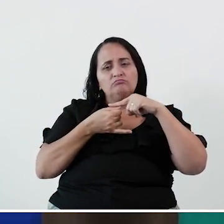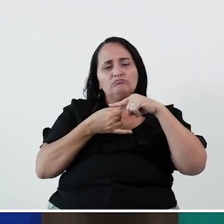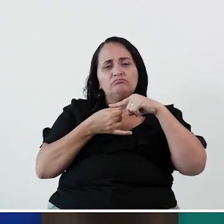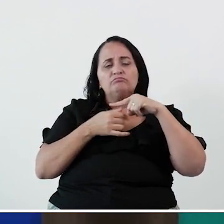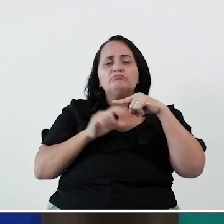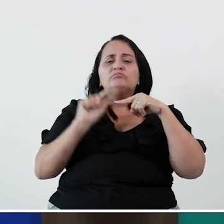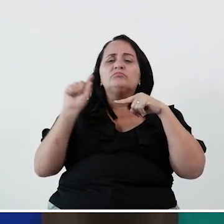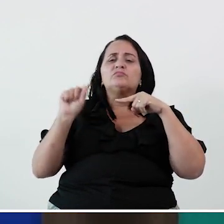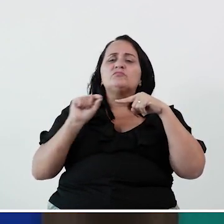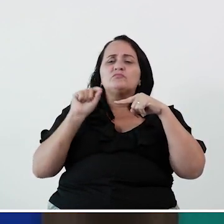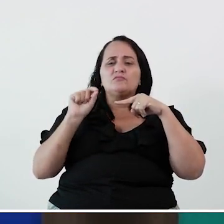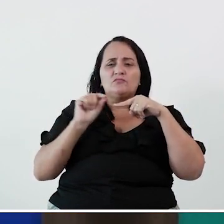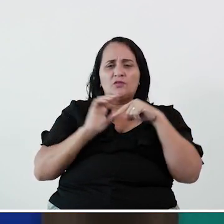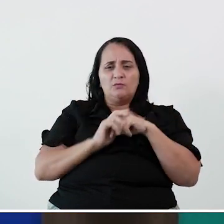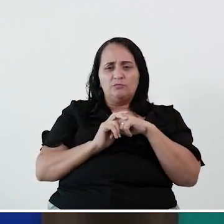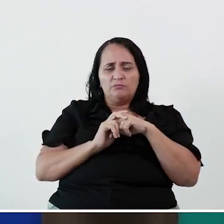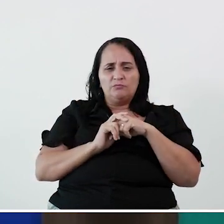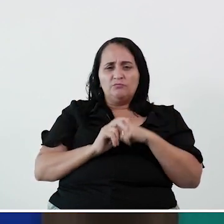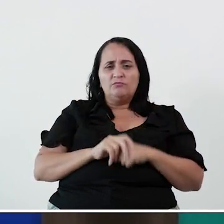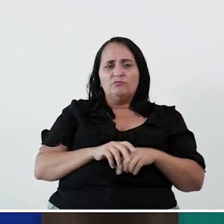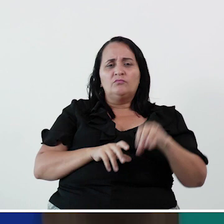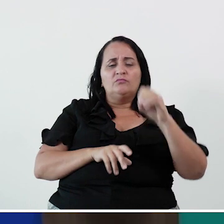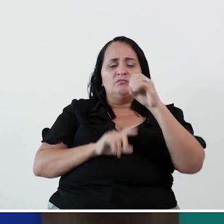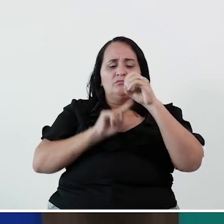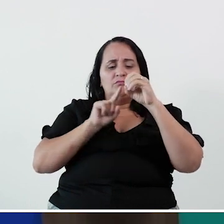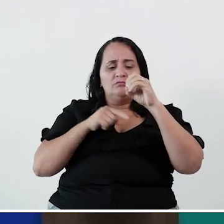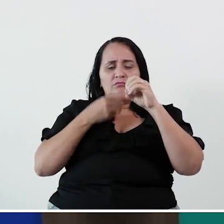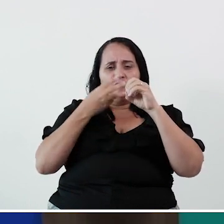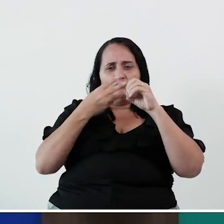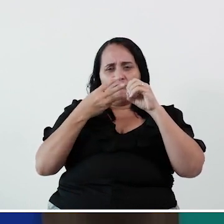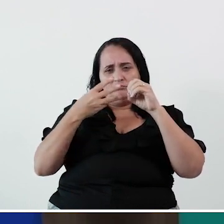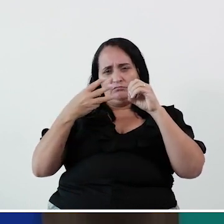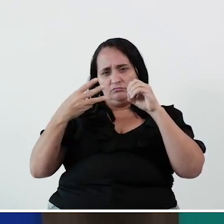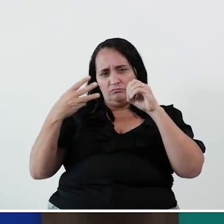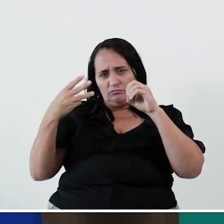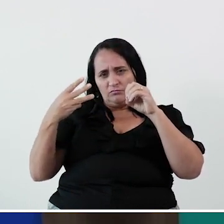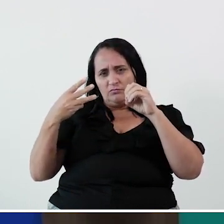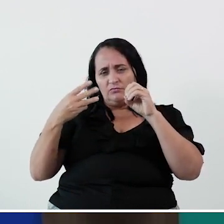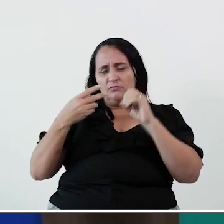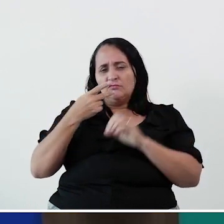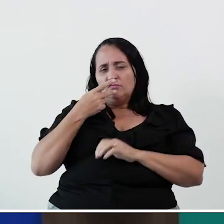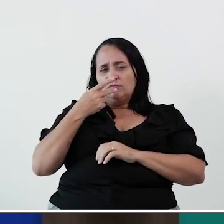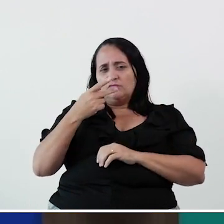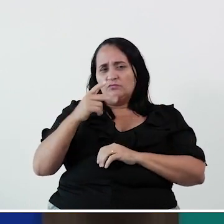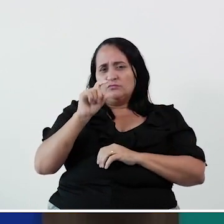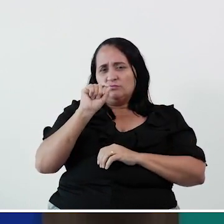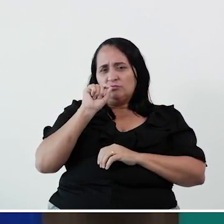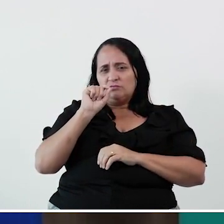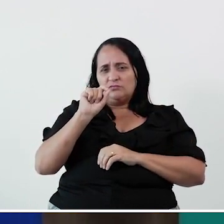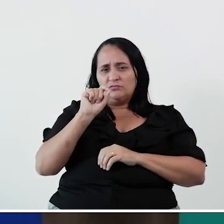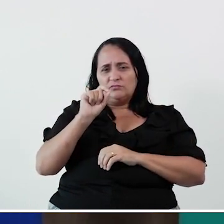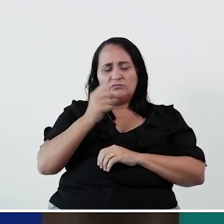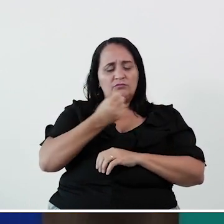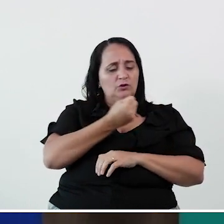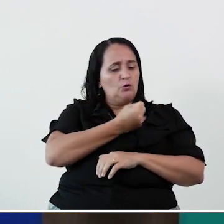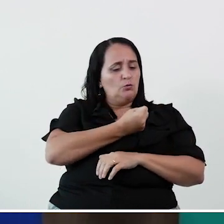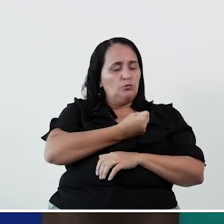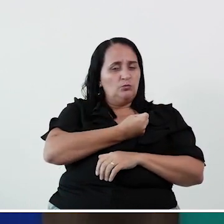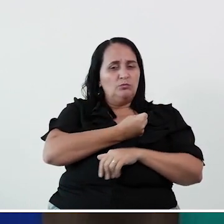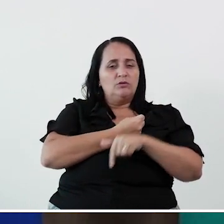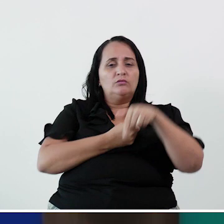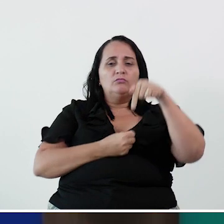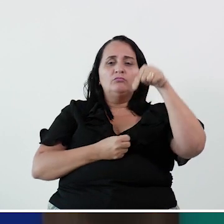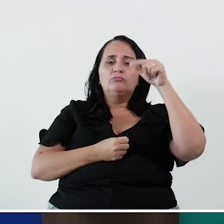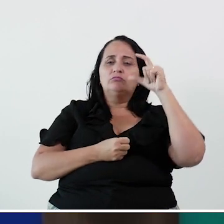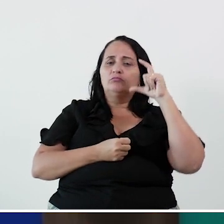Então, eu tenho aqui essa dízima periódica que eu estou afirmando que é um número racional.